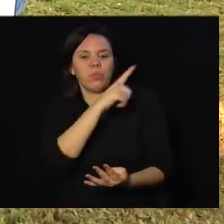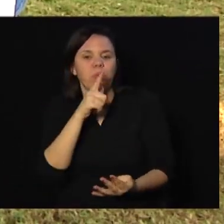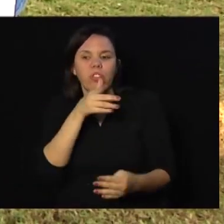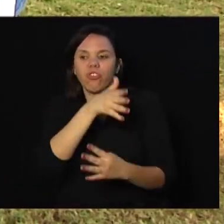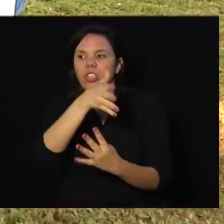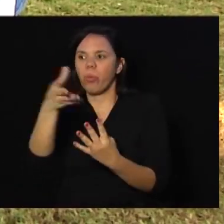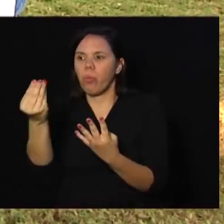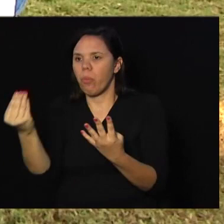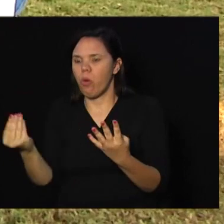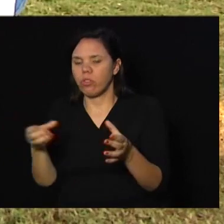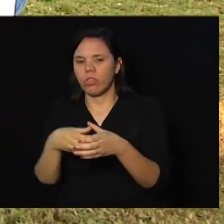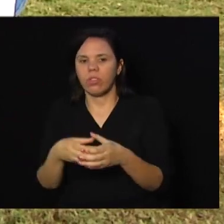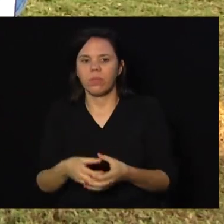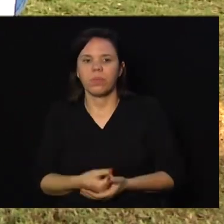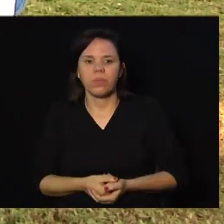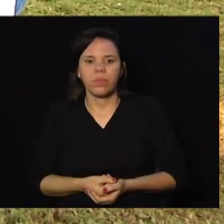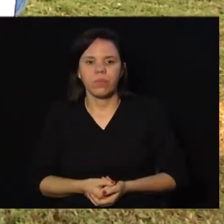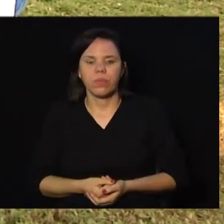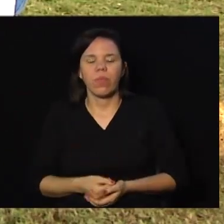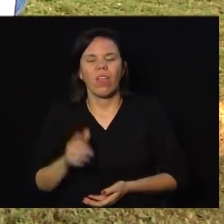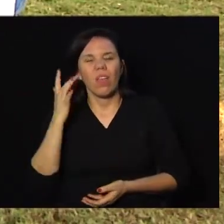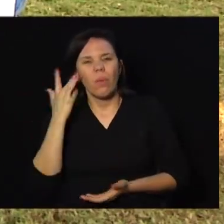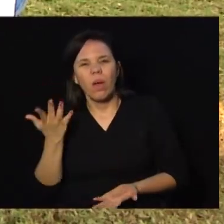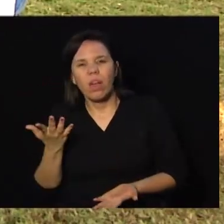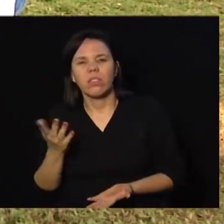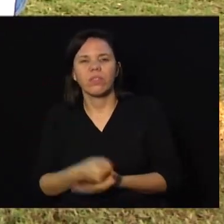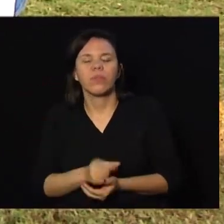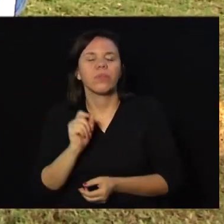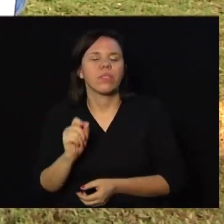não... Entendeu? O jogador que